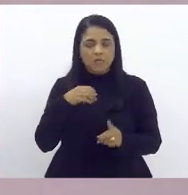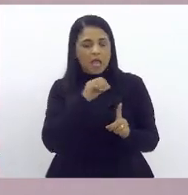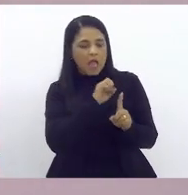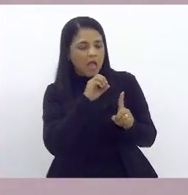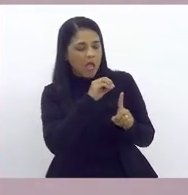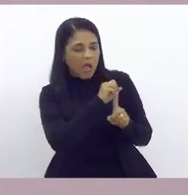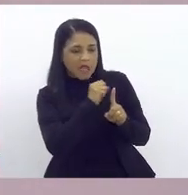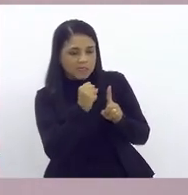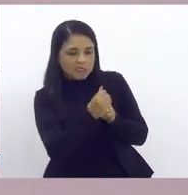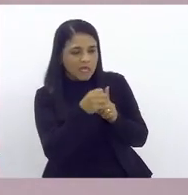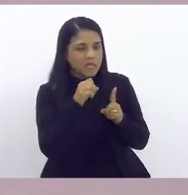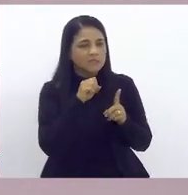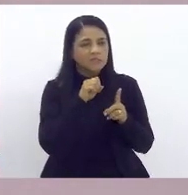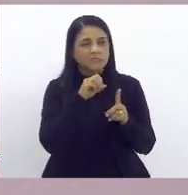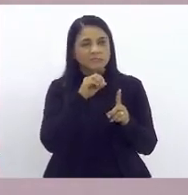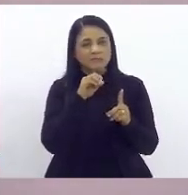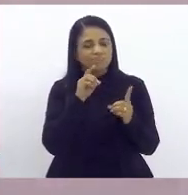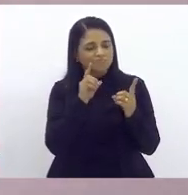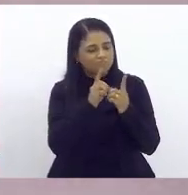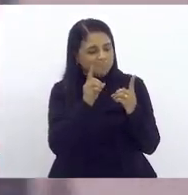social, a educação infantil